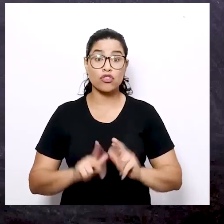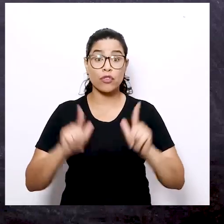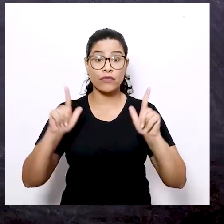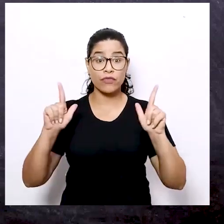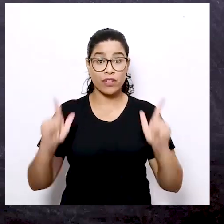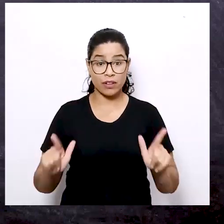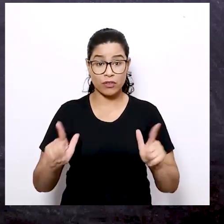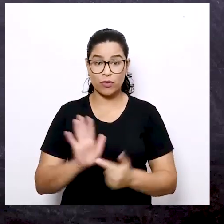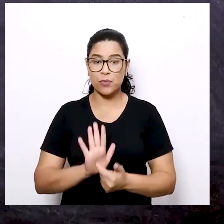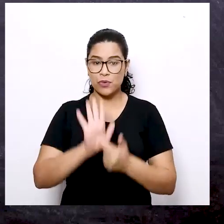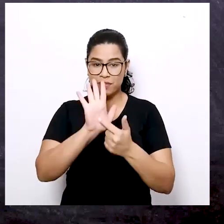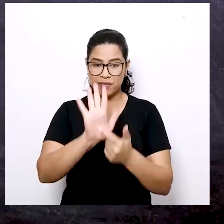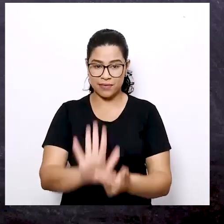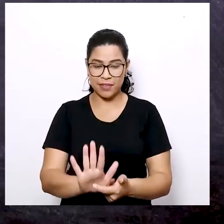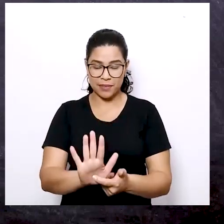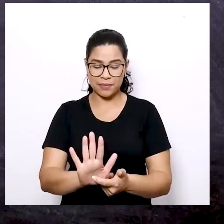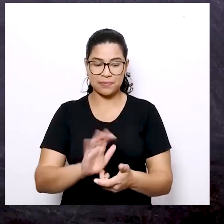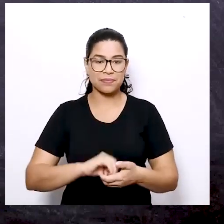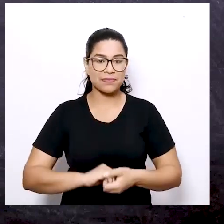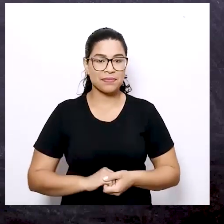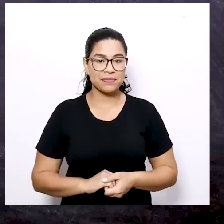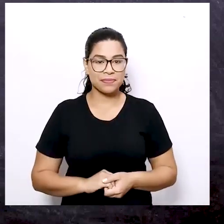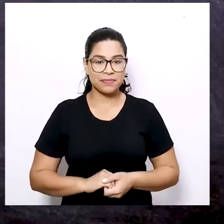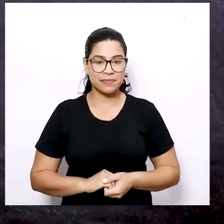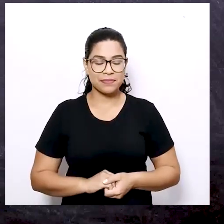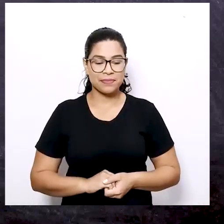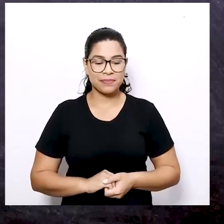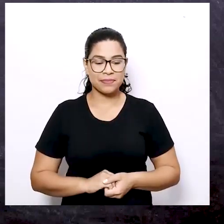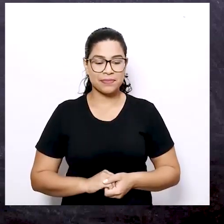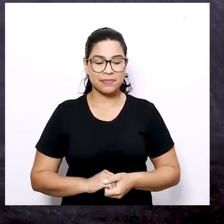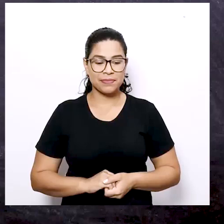outro símbolo que nós tenhamos na nossa língua.